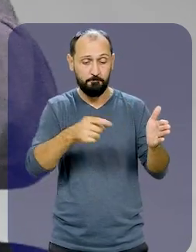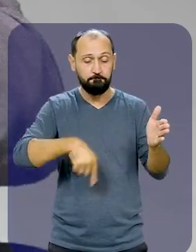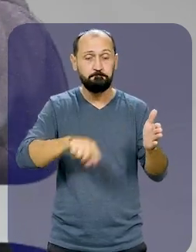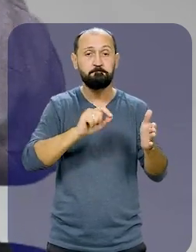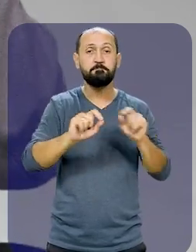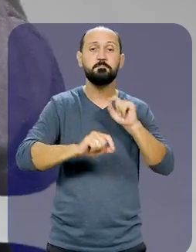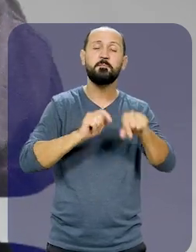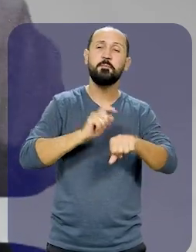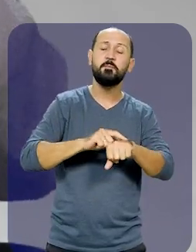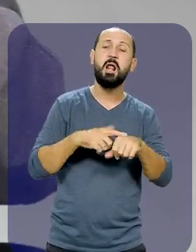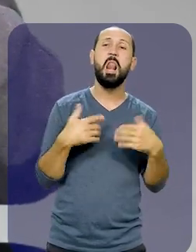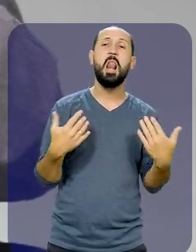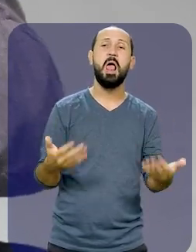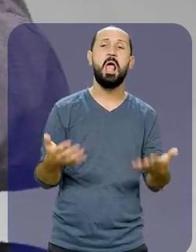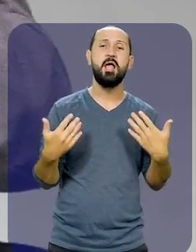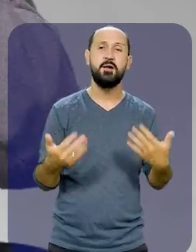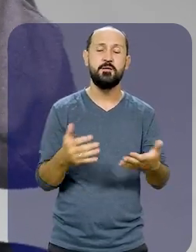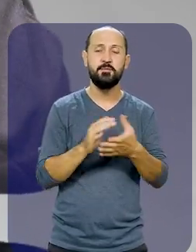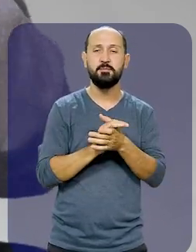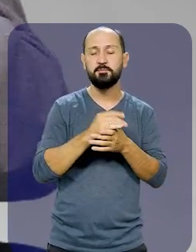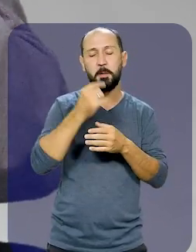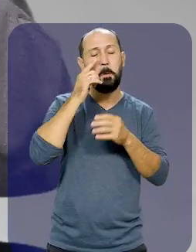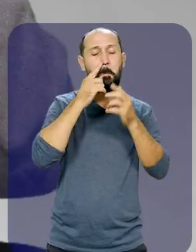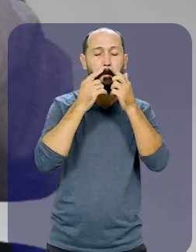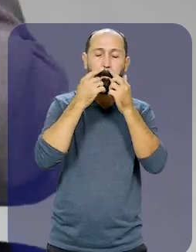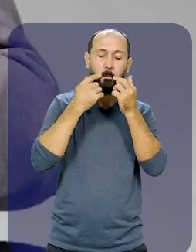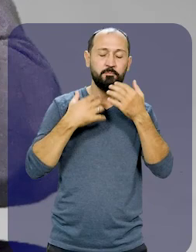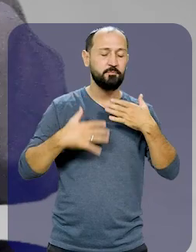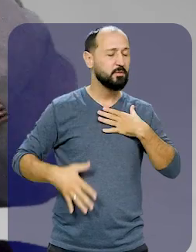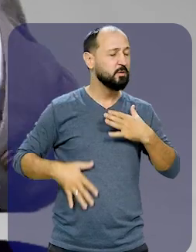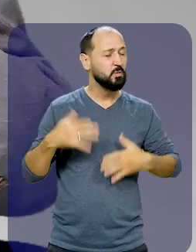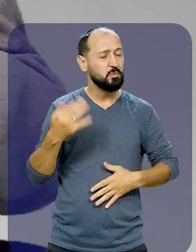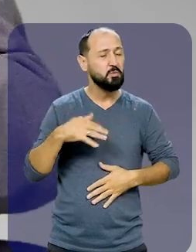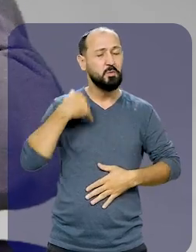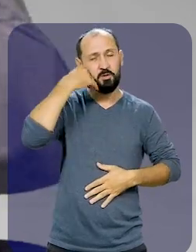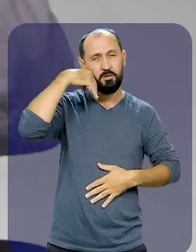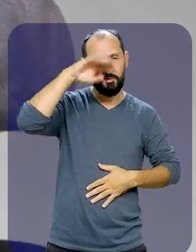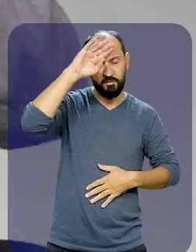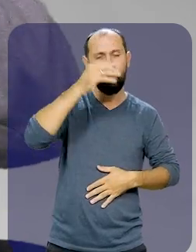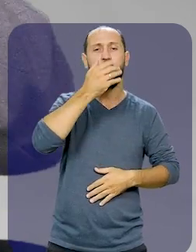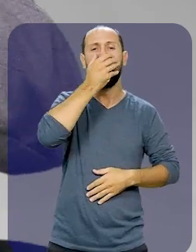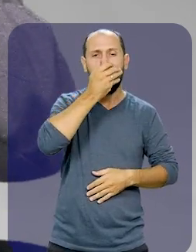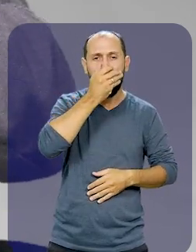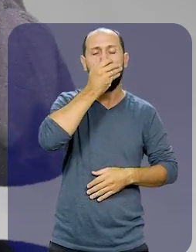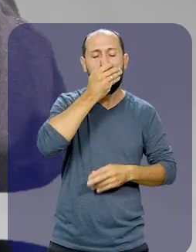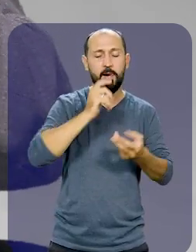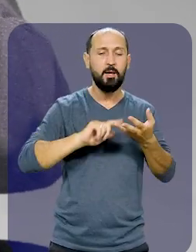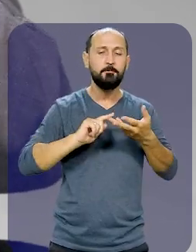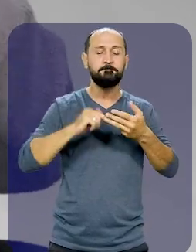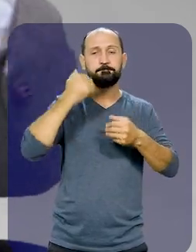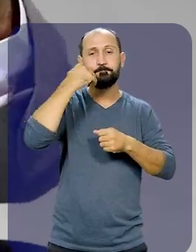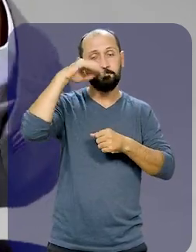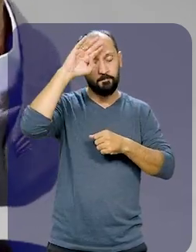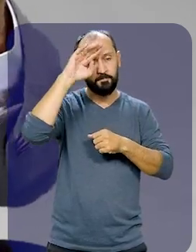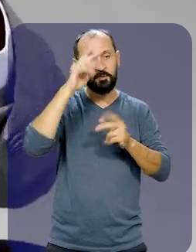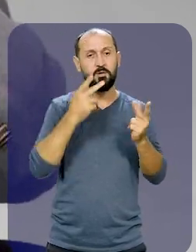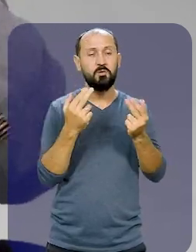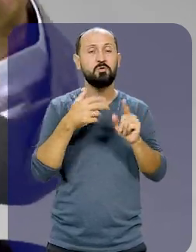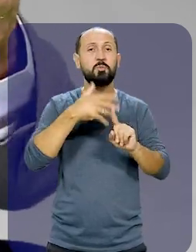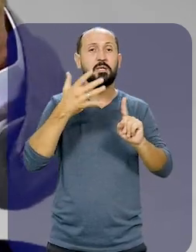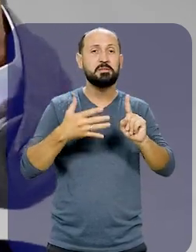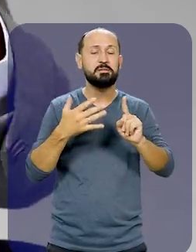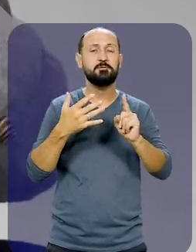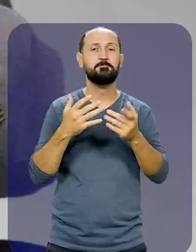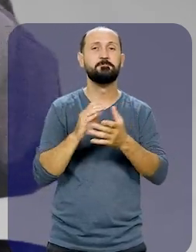pessoas têm um quadro leve, que tem nariz escorrendo, dor no corpo, febre, tosse, todos esses sintomas de uma